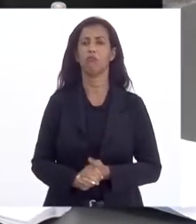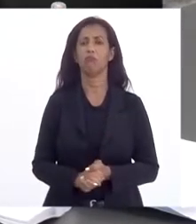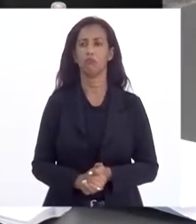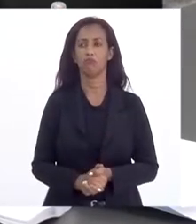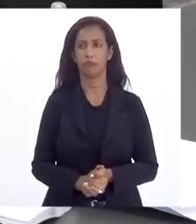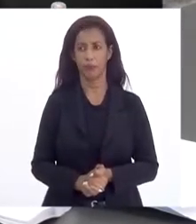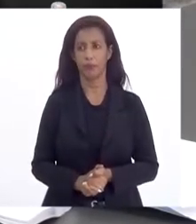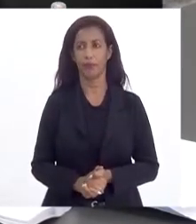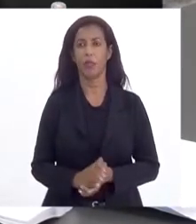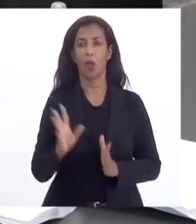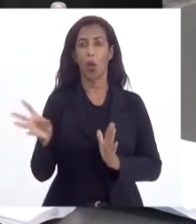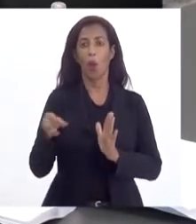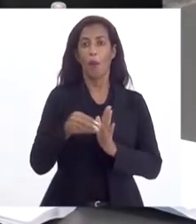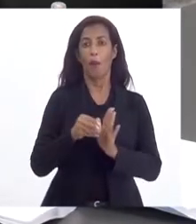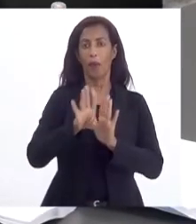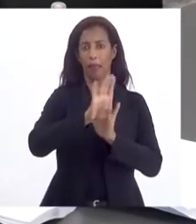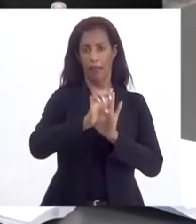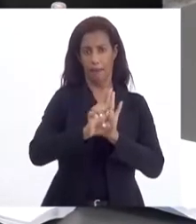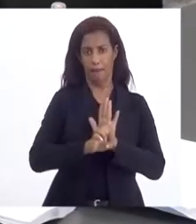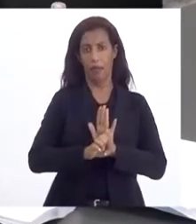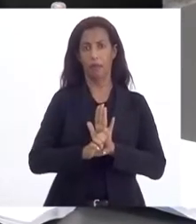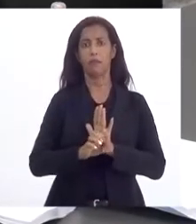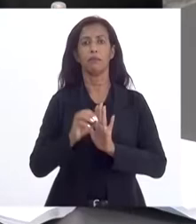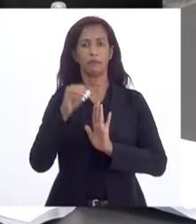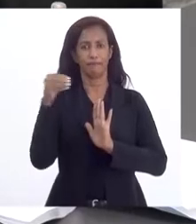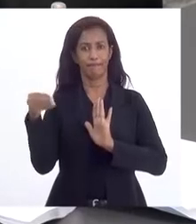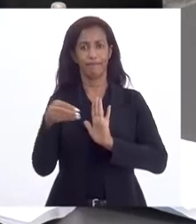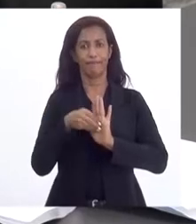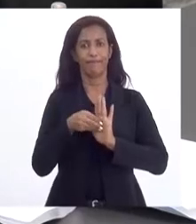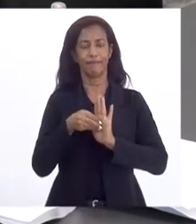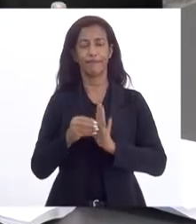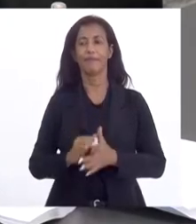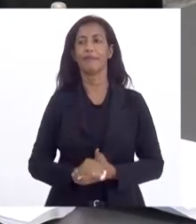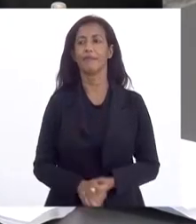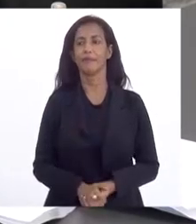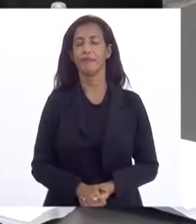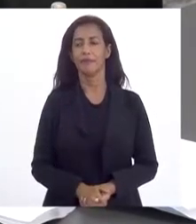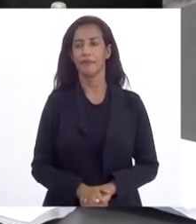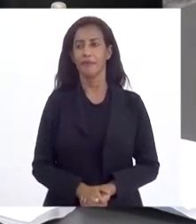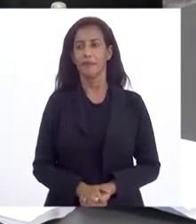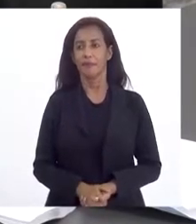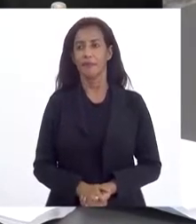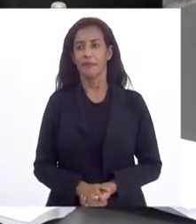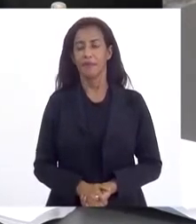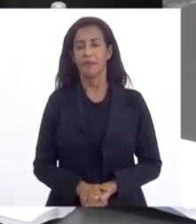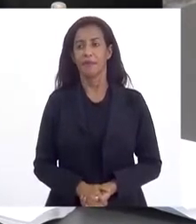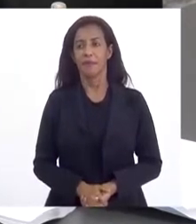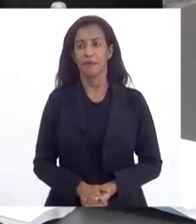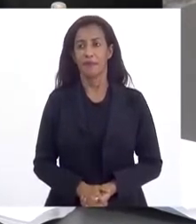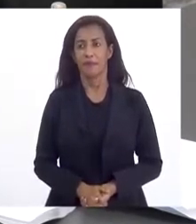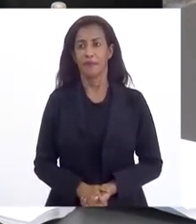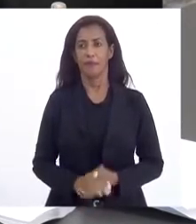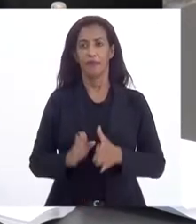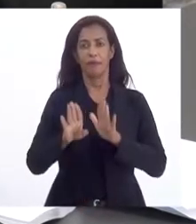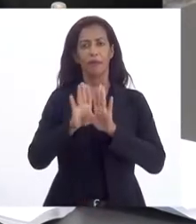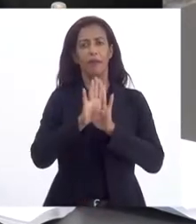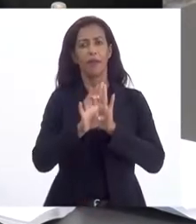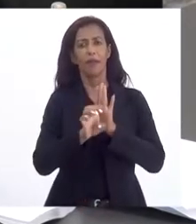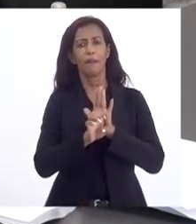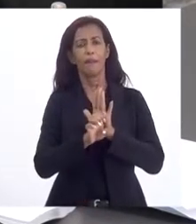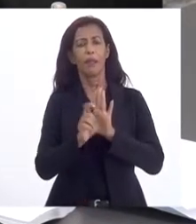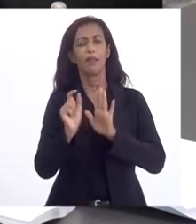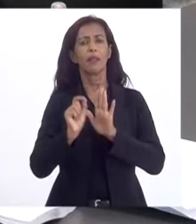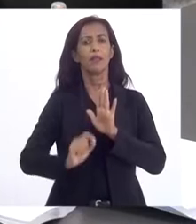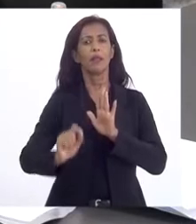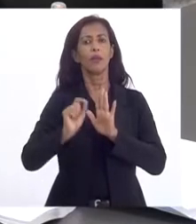Emenda. Colocar a emenda. Proposta para o deputado Luiz Paulo, colocamos em votação a emenda. Viu, Juliana? A emenda qual é que é? Que a emenda